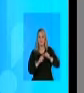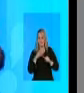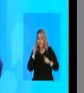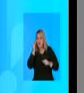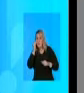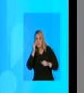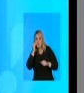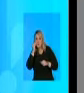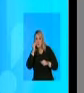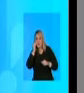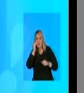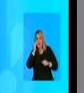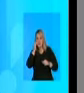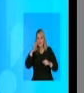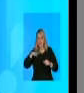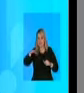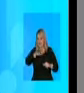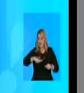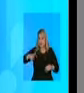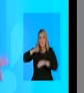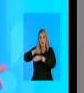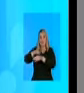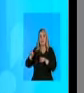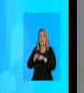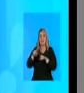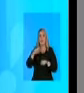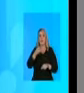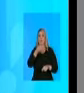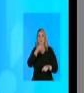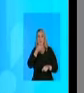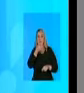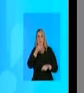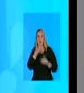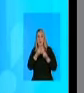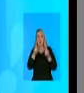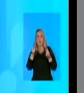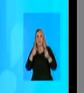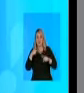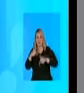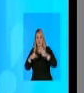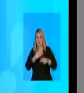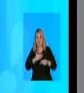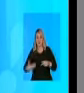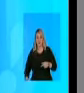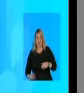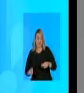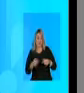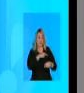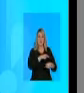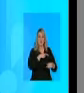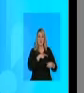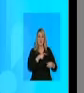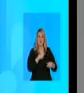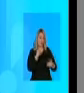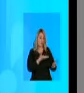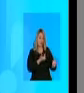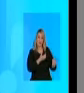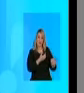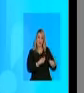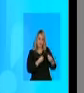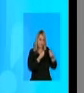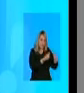da cidade inteira participar e opinar sobre a qualidade dos serviços públicos. E, de outro lado, dá ao jovem instrumentos para ele ter oportunidade,